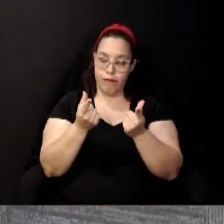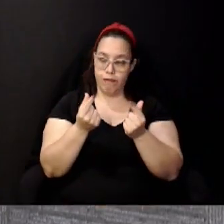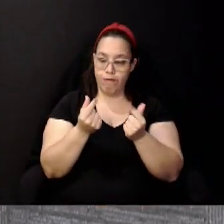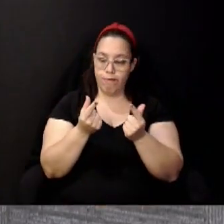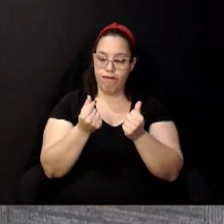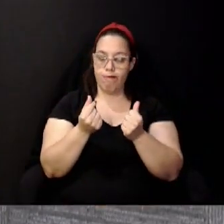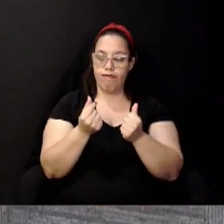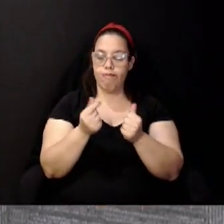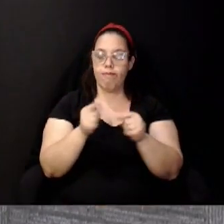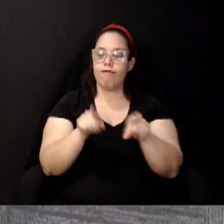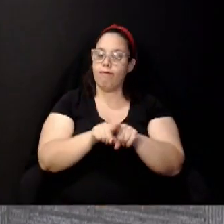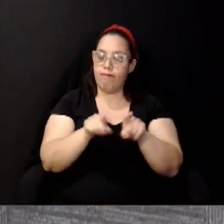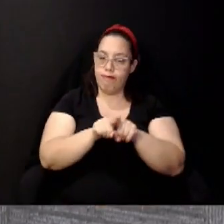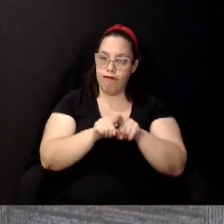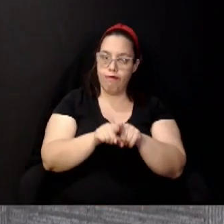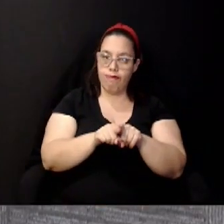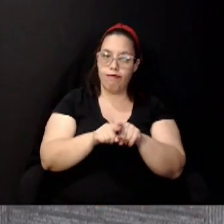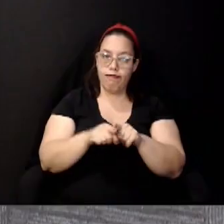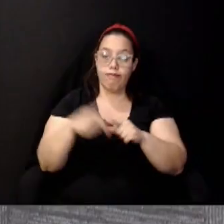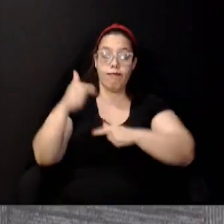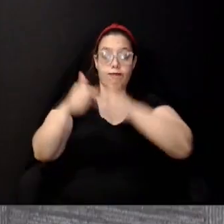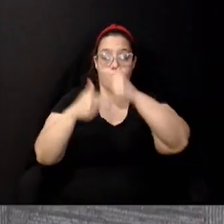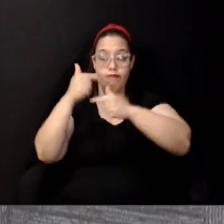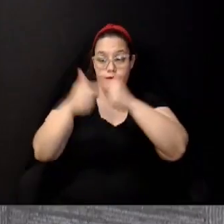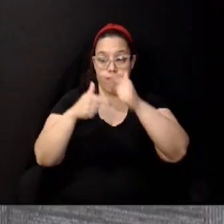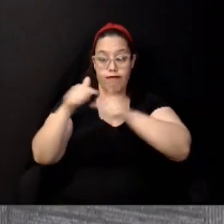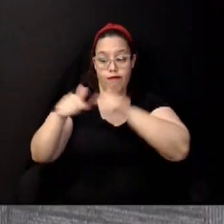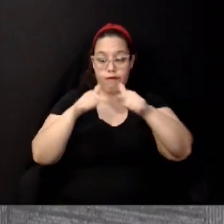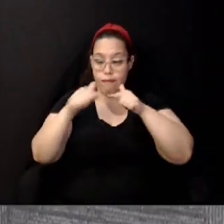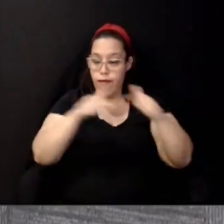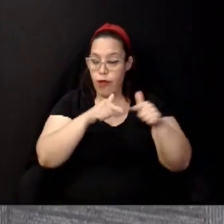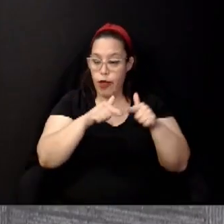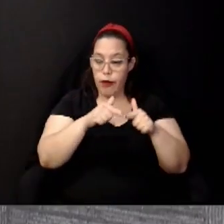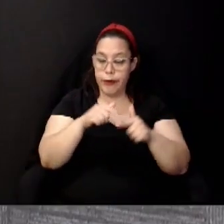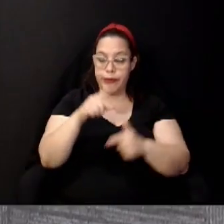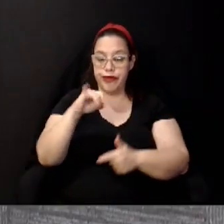com geração de empregos, mesmo sendo de forma indireta.